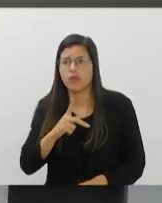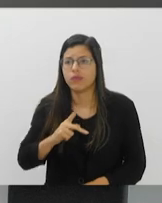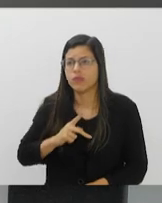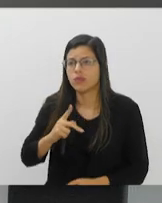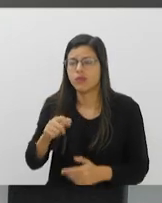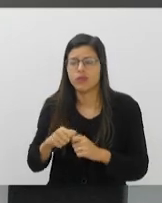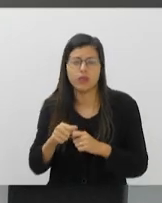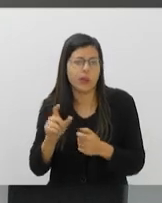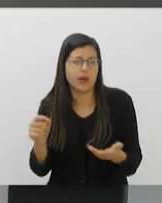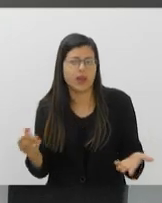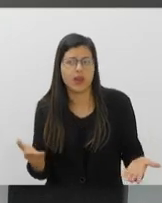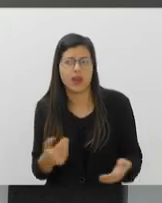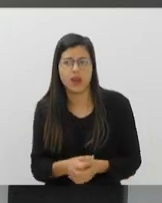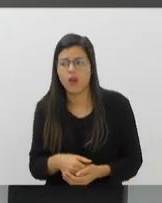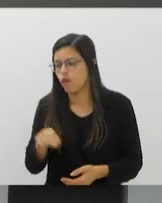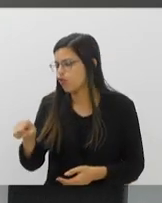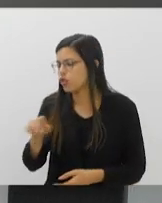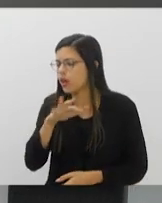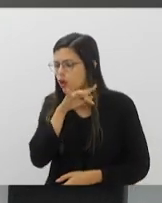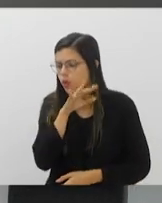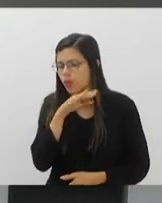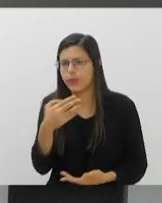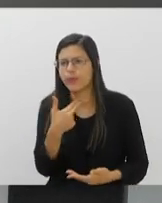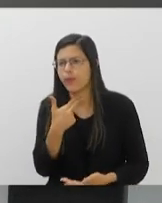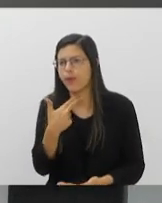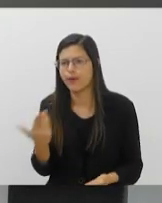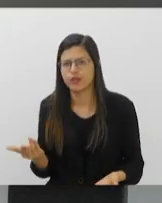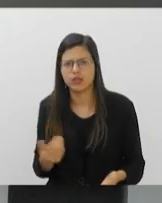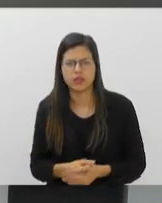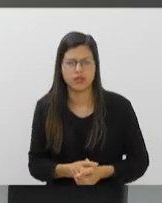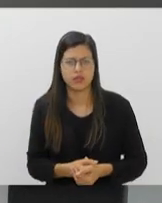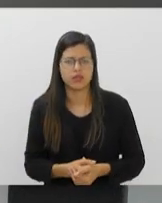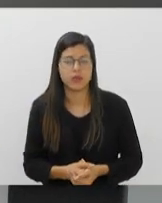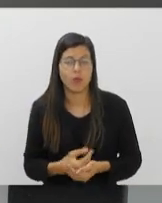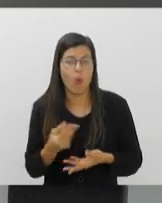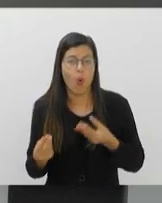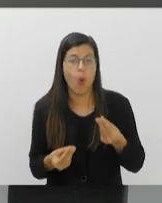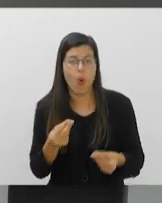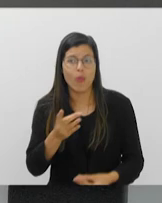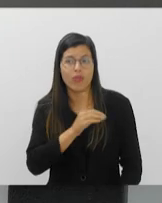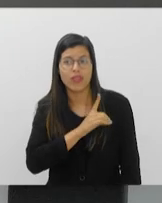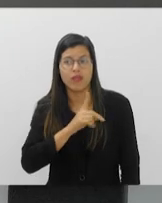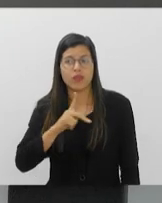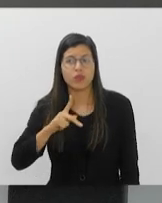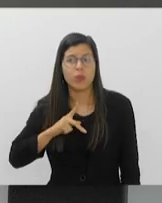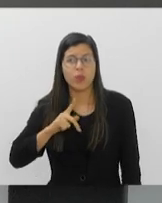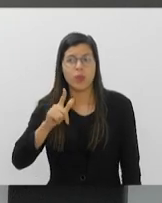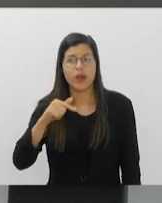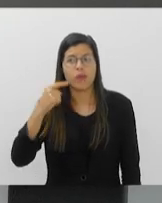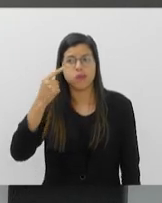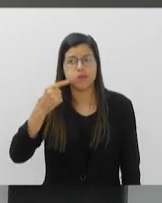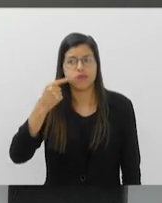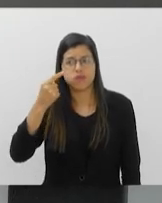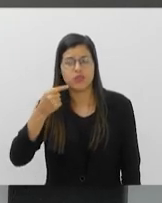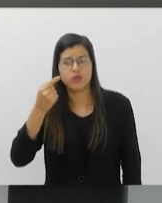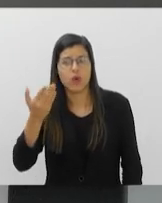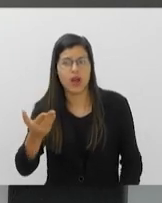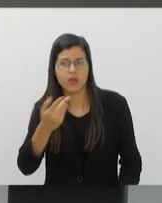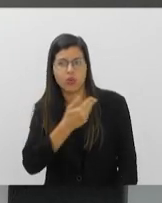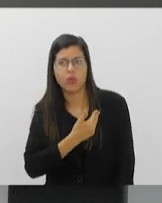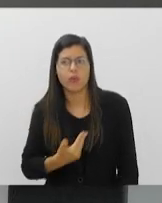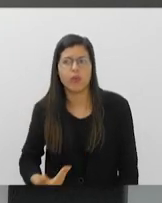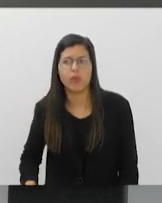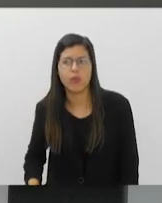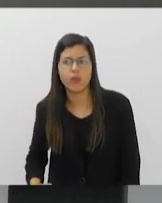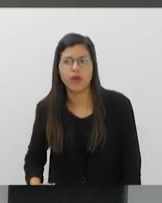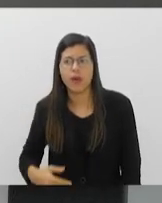só não não não você é muito horrível você não não pode o defensor público é o advogado público que não